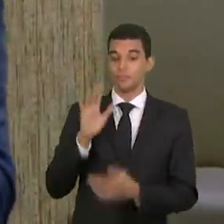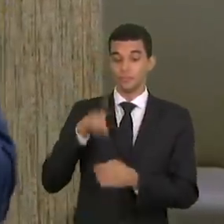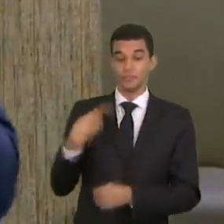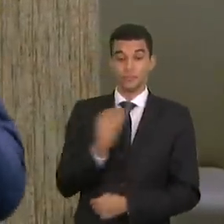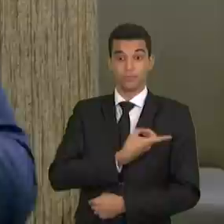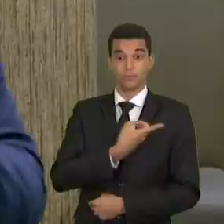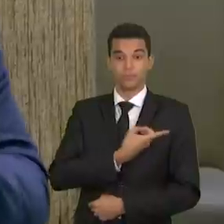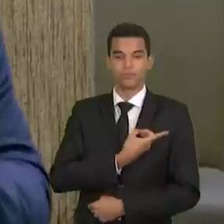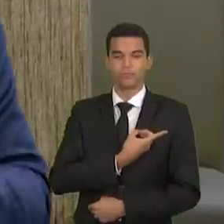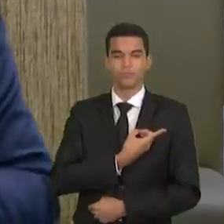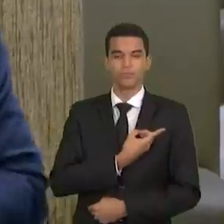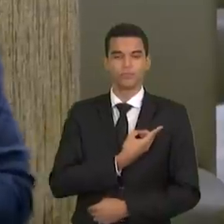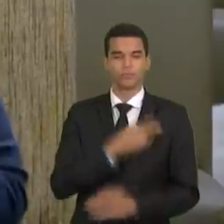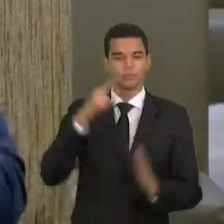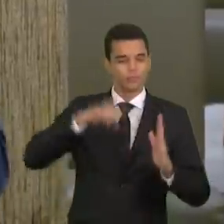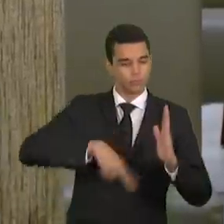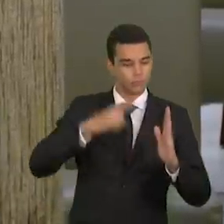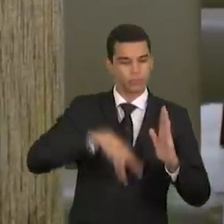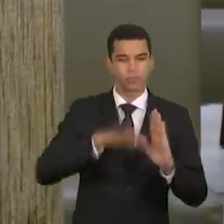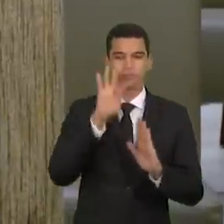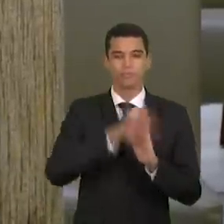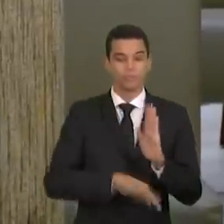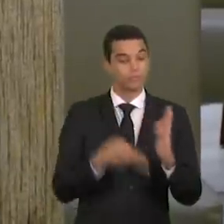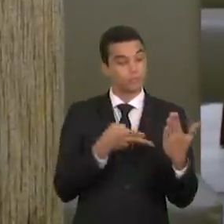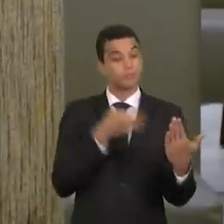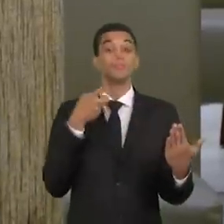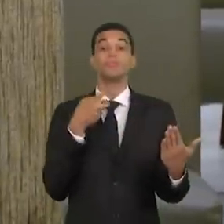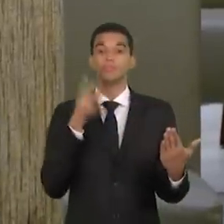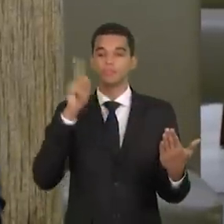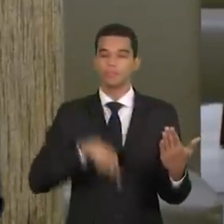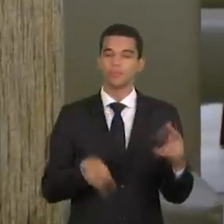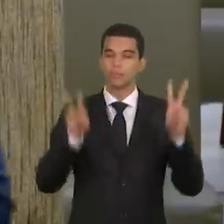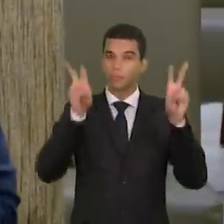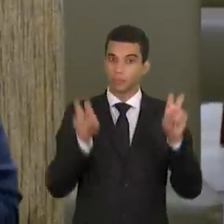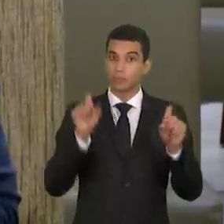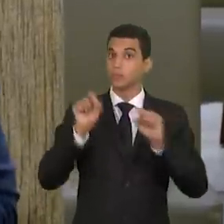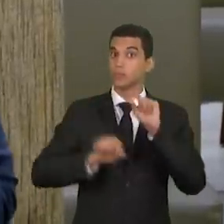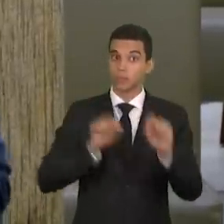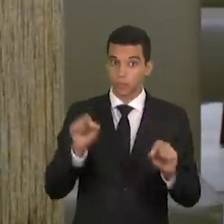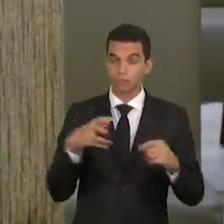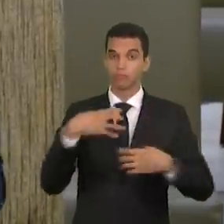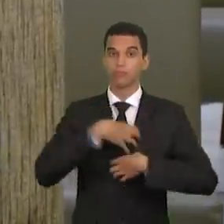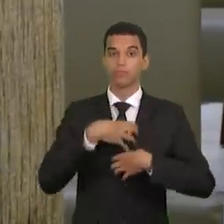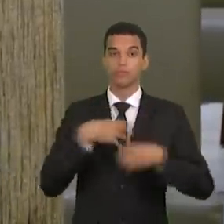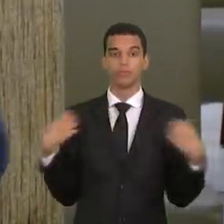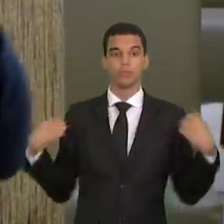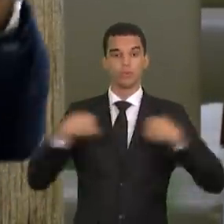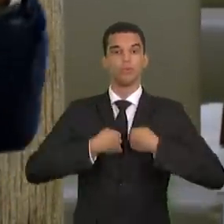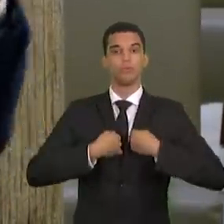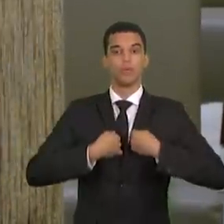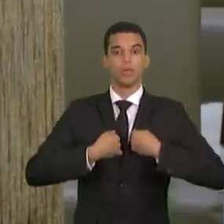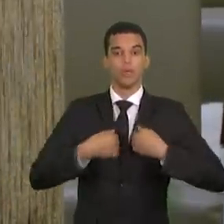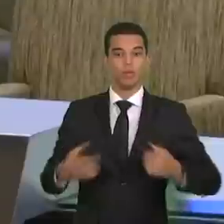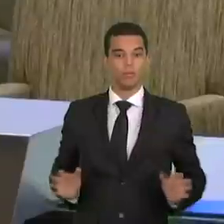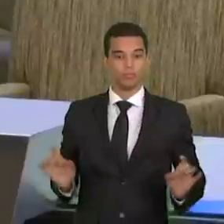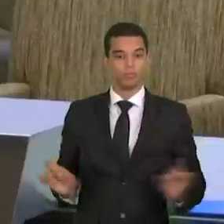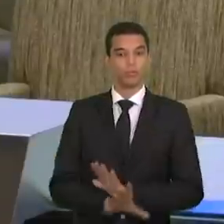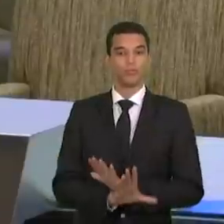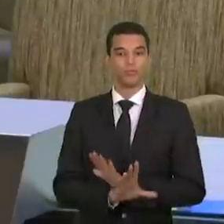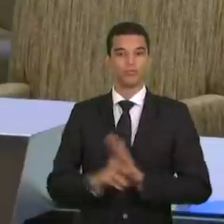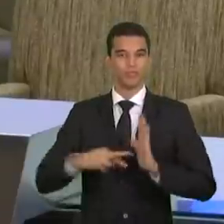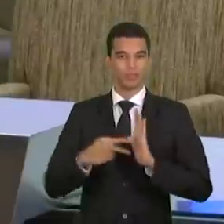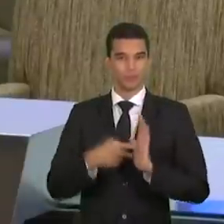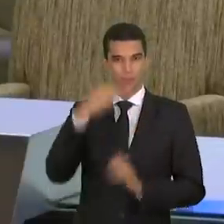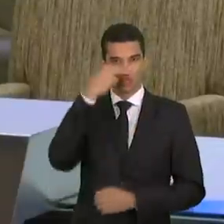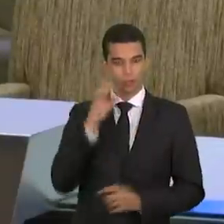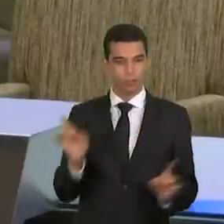nós descobrimos aqui neste texto nos faz alusão a isto. Lombos cingidos é que estamos prontos para